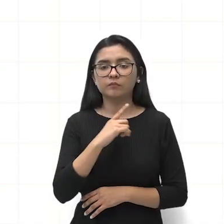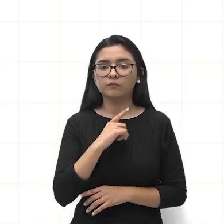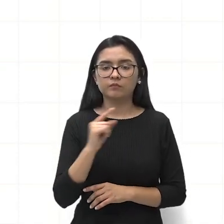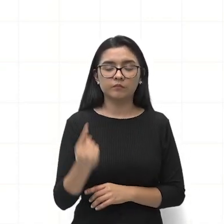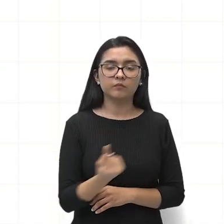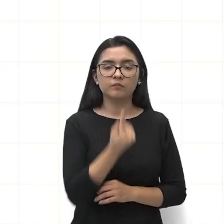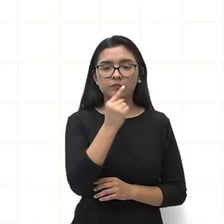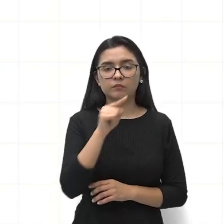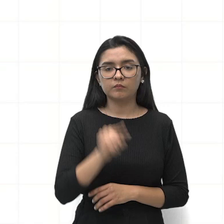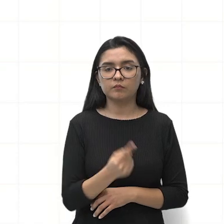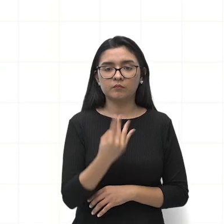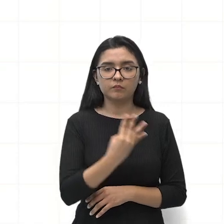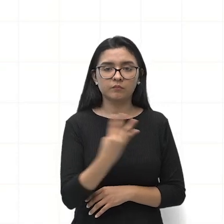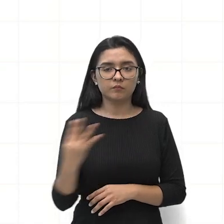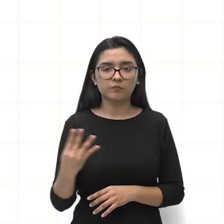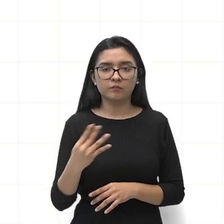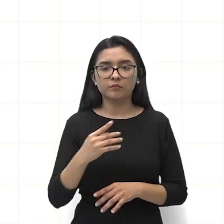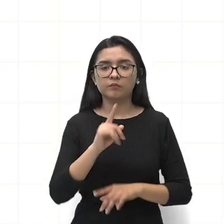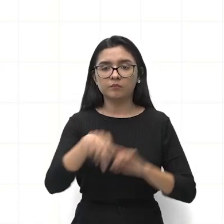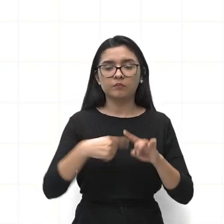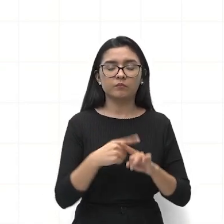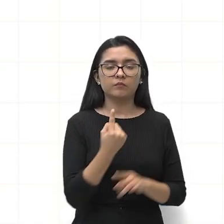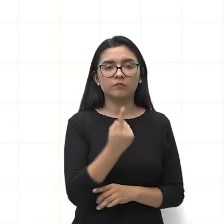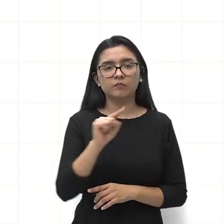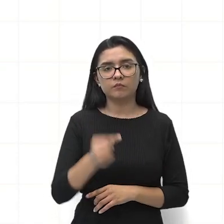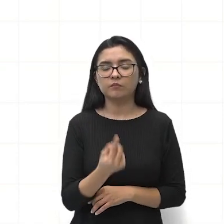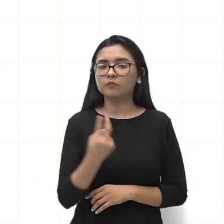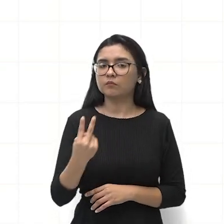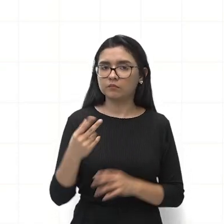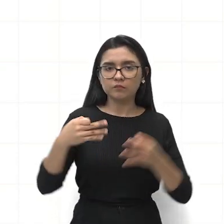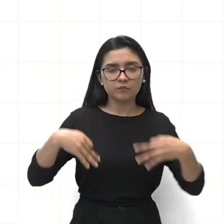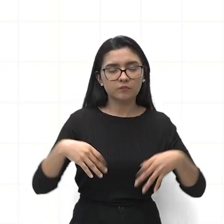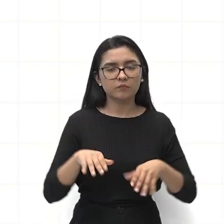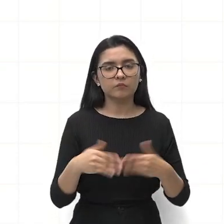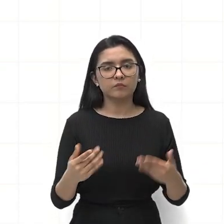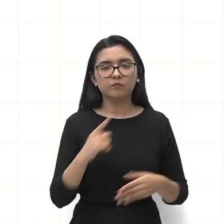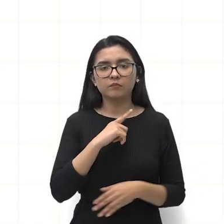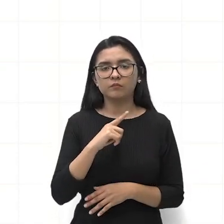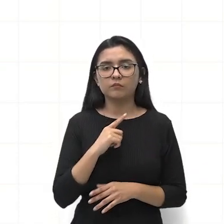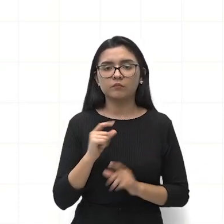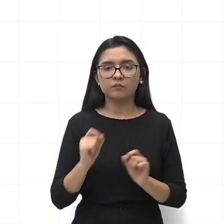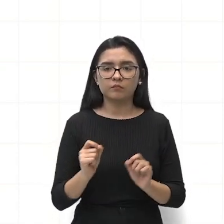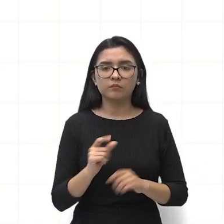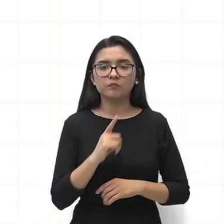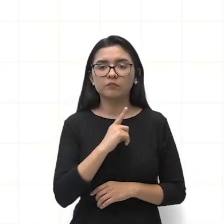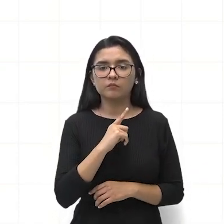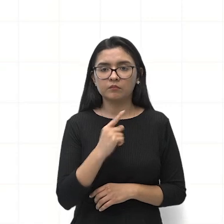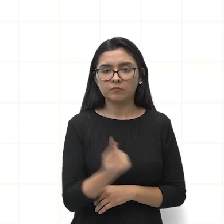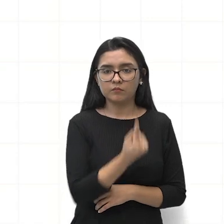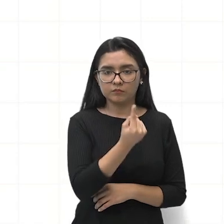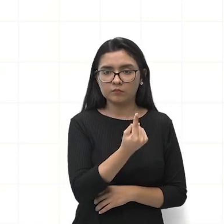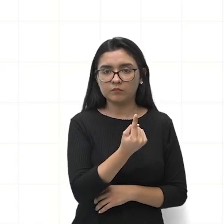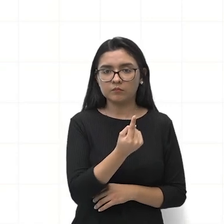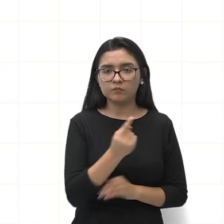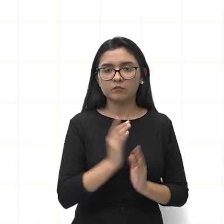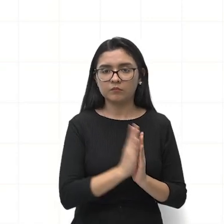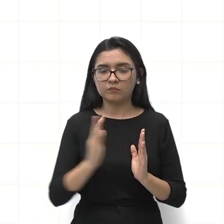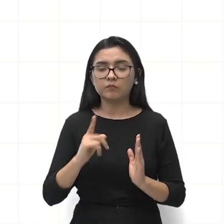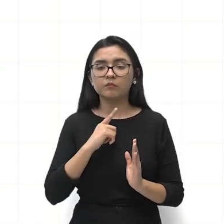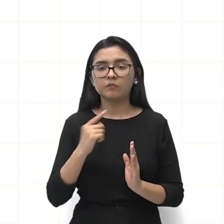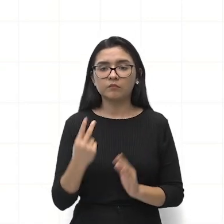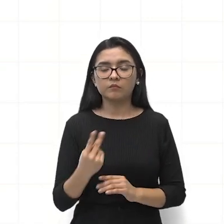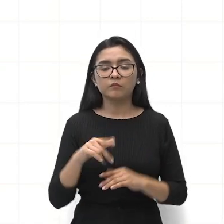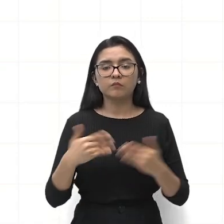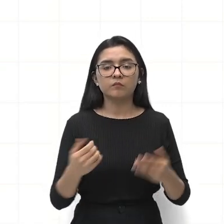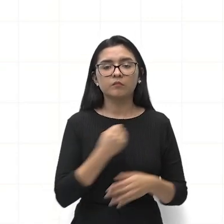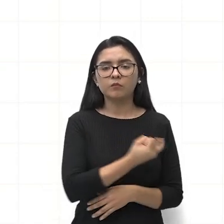era 1,44 multiplicado por 1,2. 2 casas no primeiro fator, 1 casa no segundo fator. Então, eu tenho que deslocar